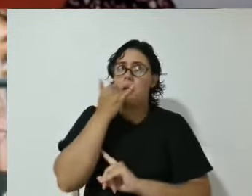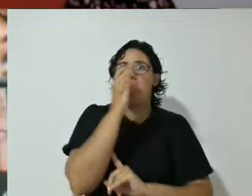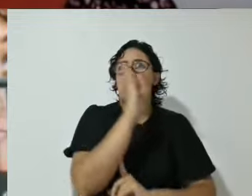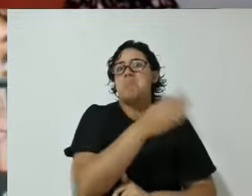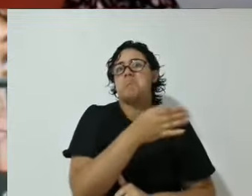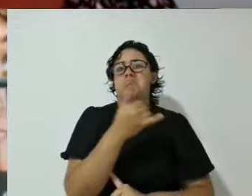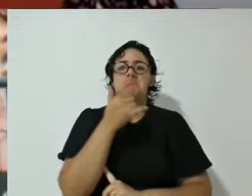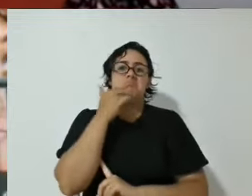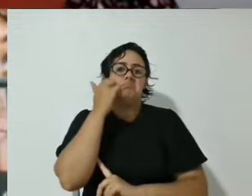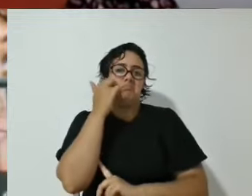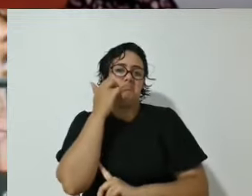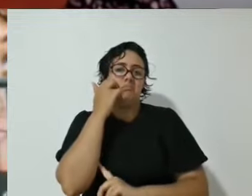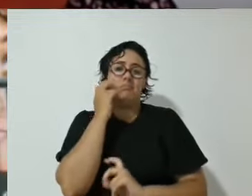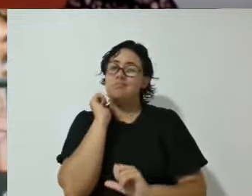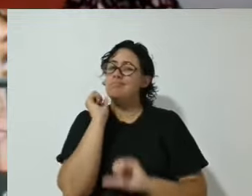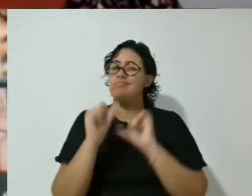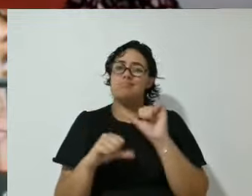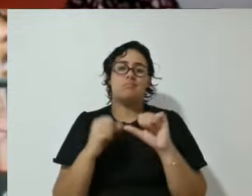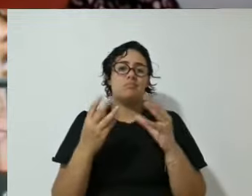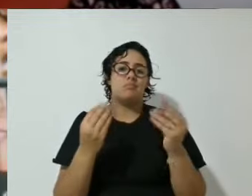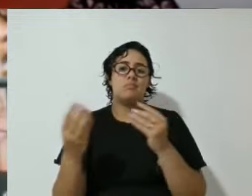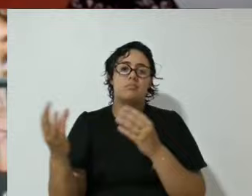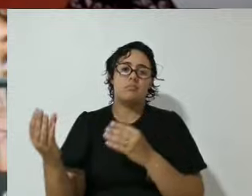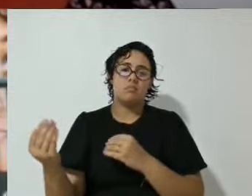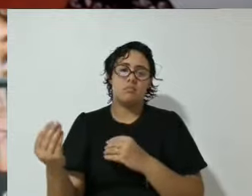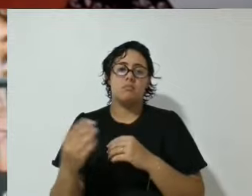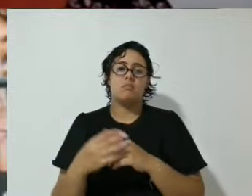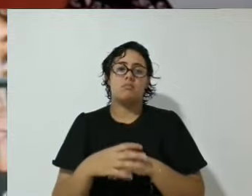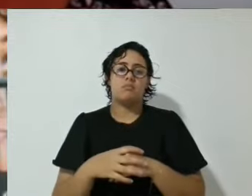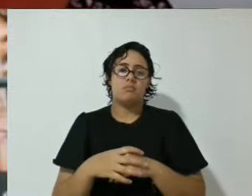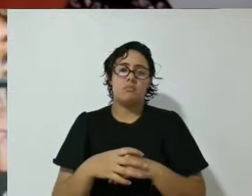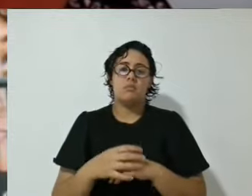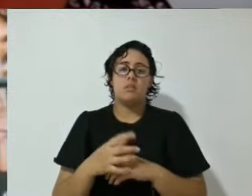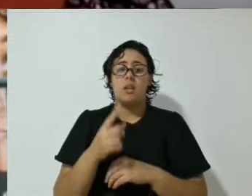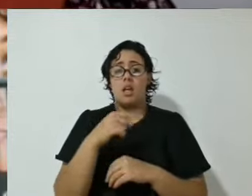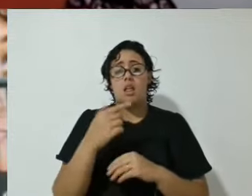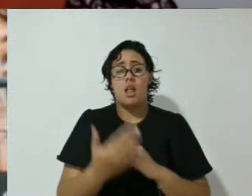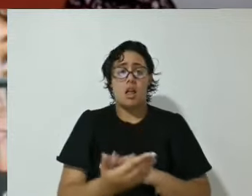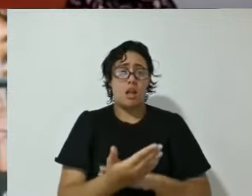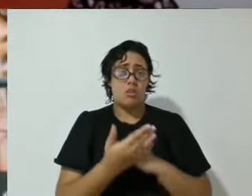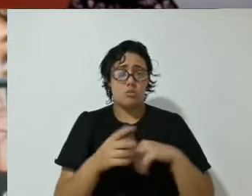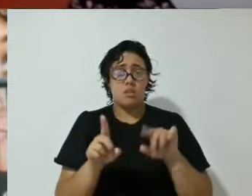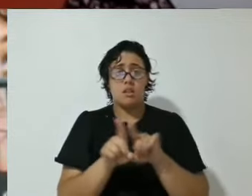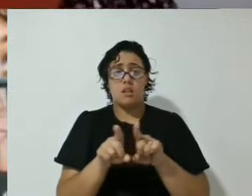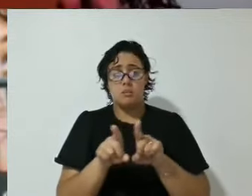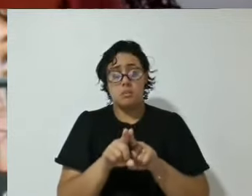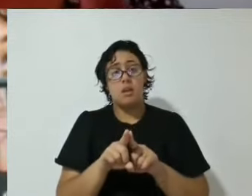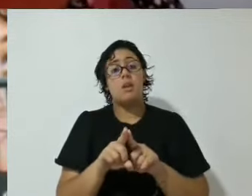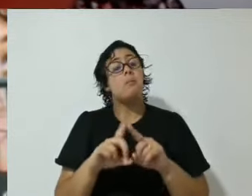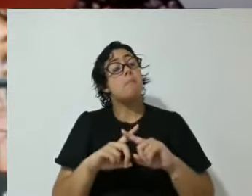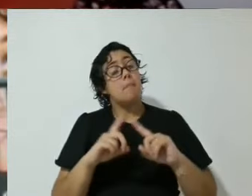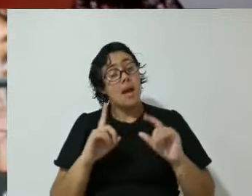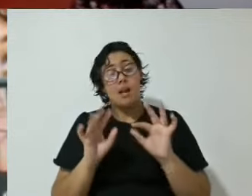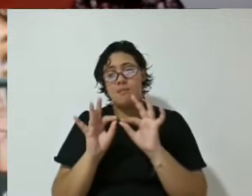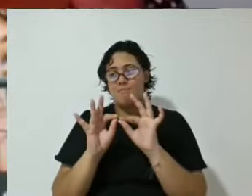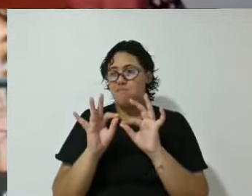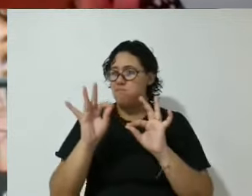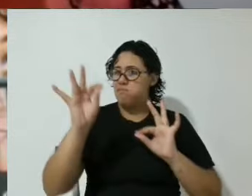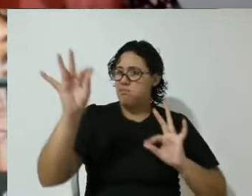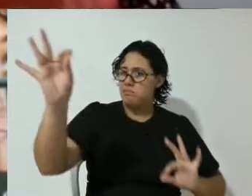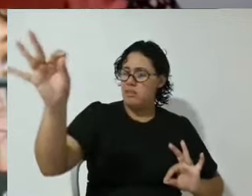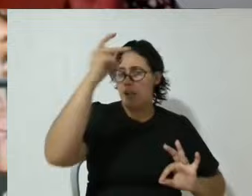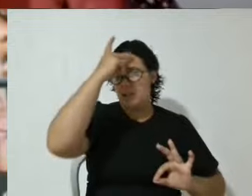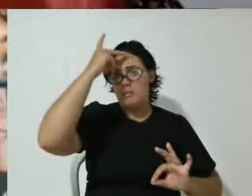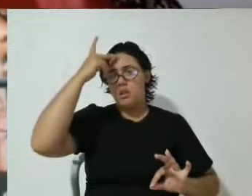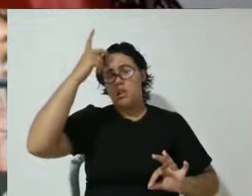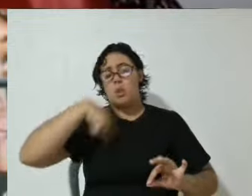tecnologia, essas ferramentas, elas nos aproximam, também elas causam um distanciamento. E a gente acha que tem que dosar. Eu acho